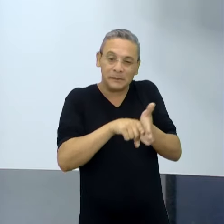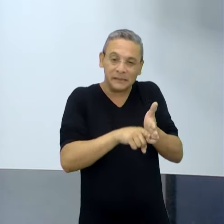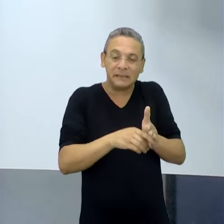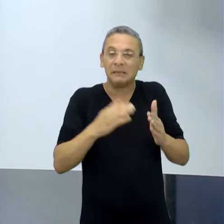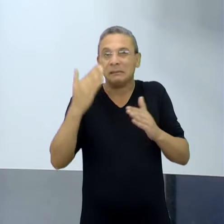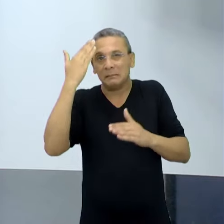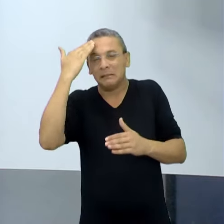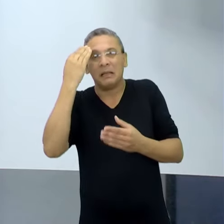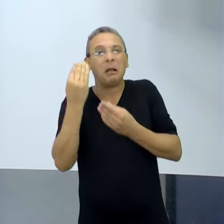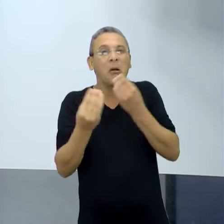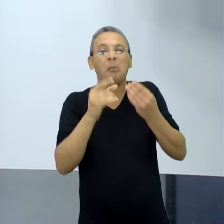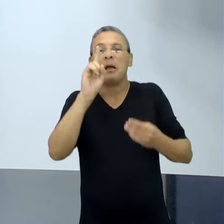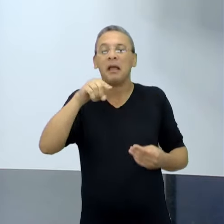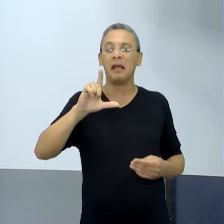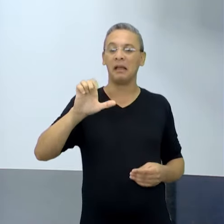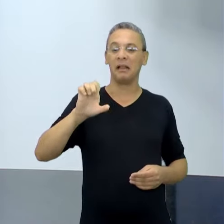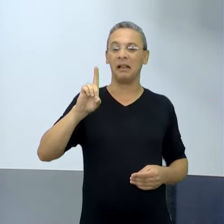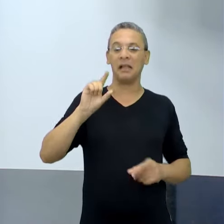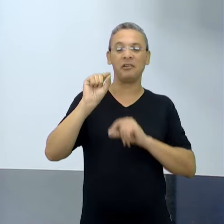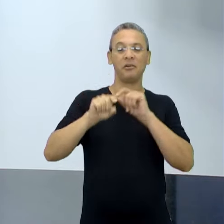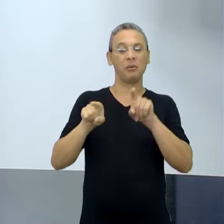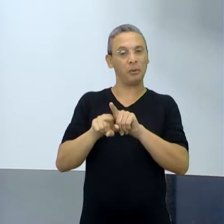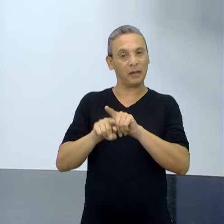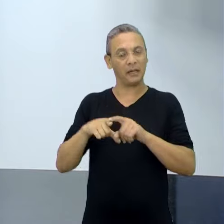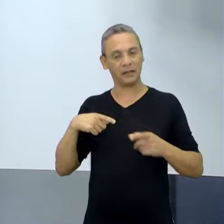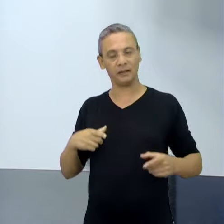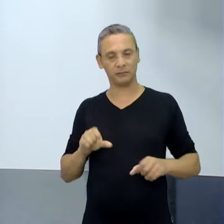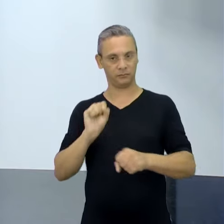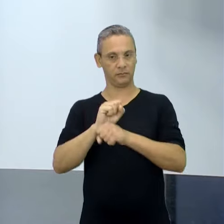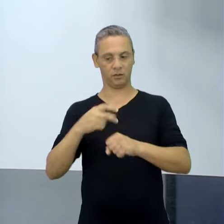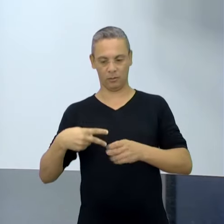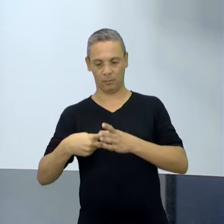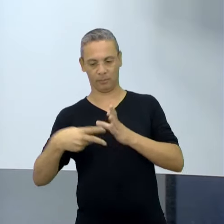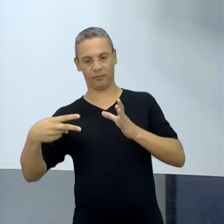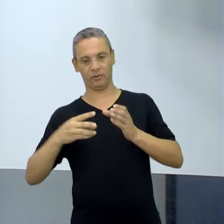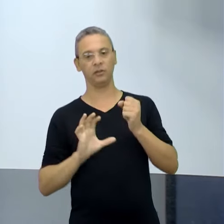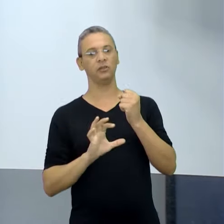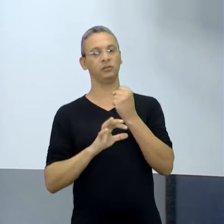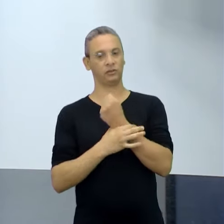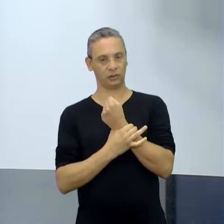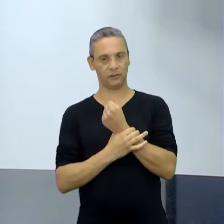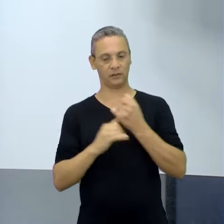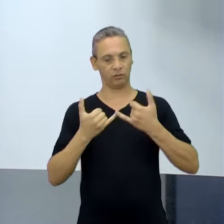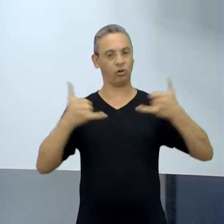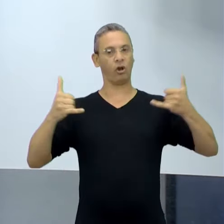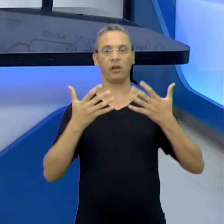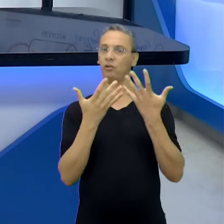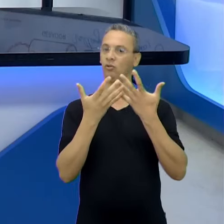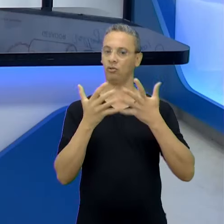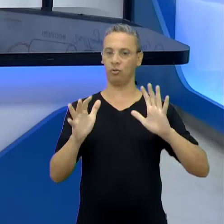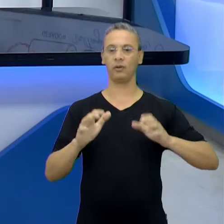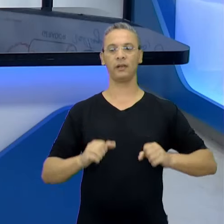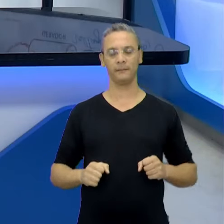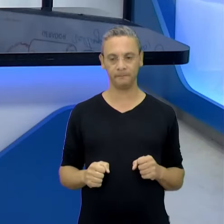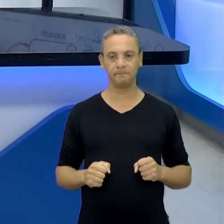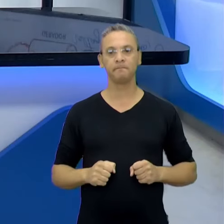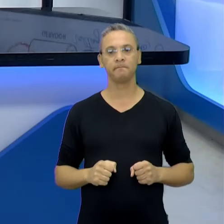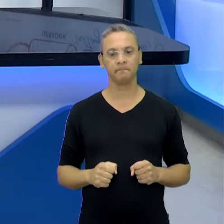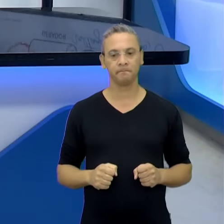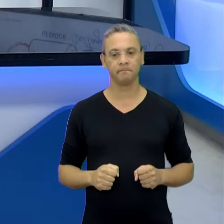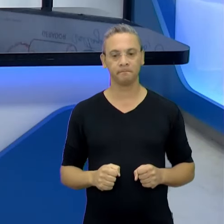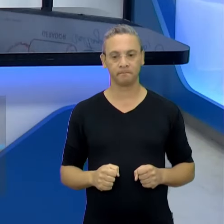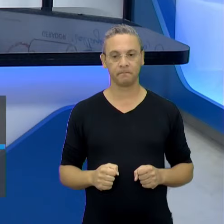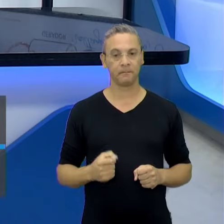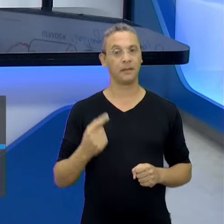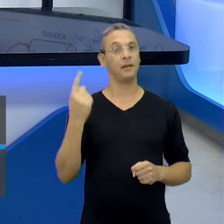que é um LED. Deixa eu desligar aqui por uma segurança, é claro, daqui do professor, né? Não queremos tomar choque, nem... Enfim. Bom,